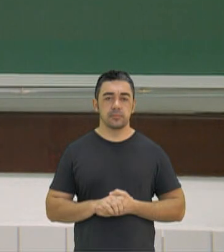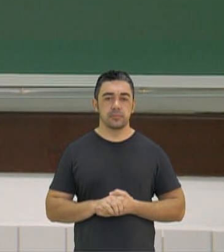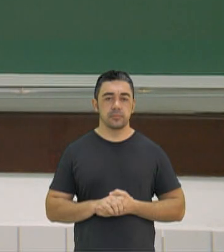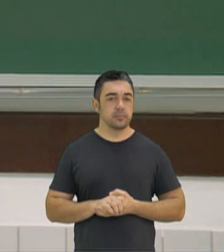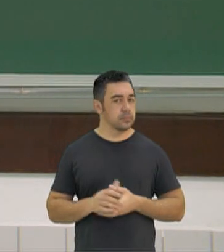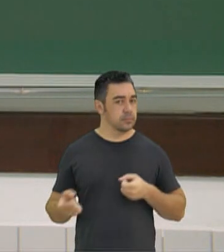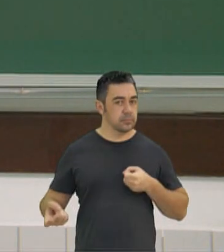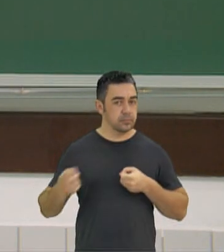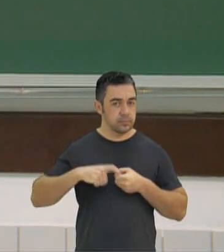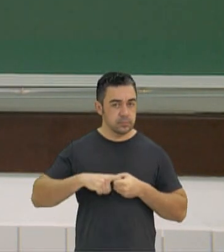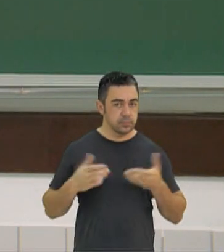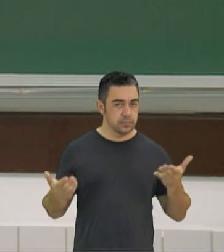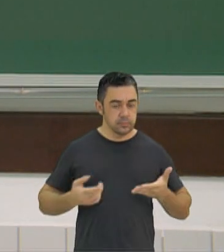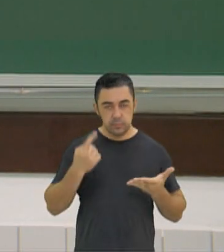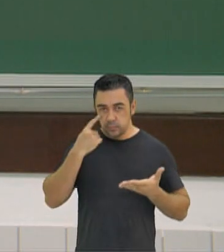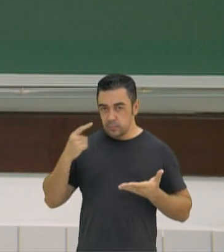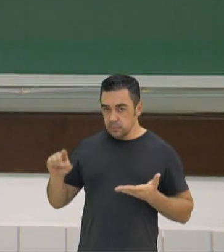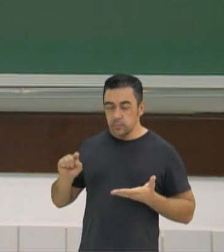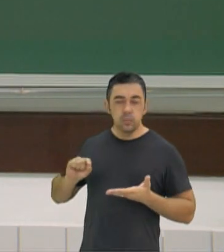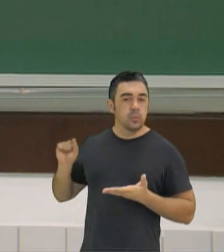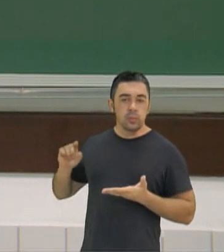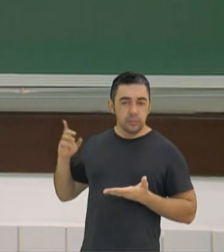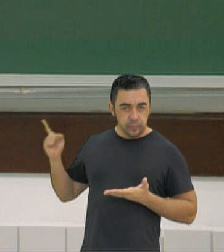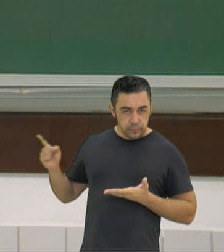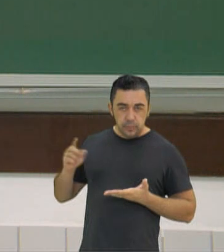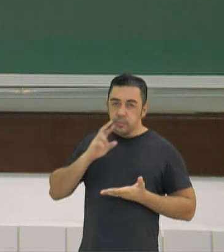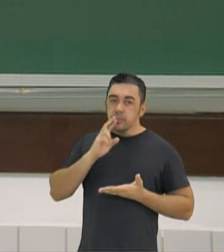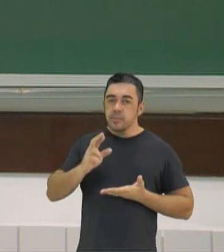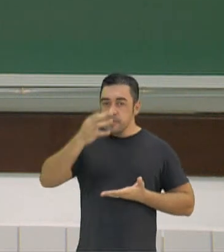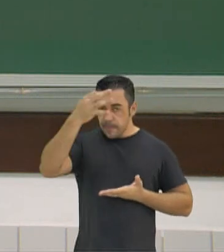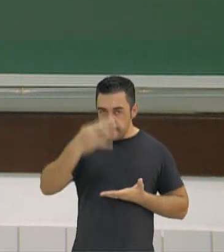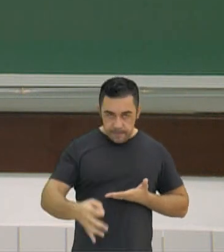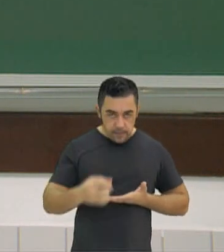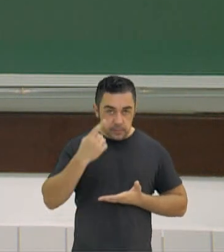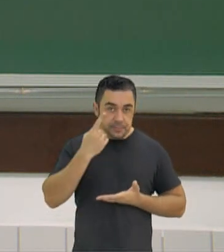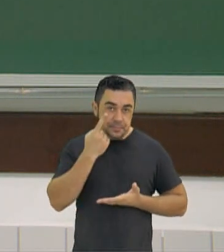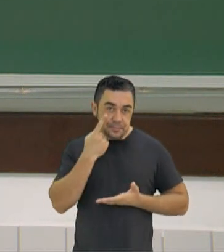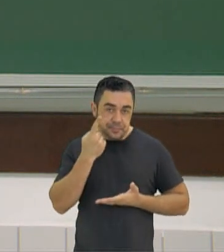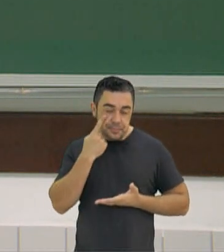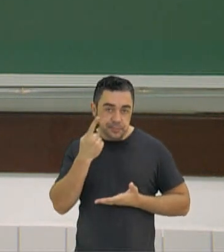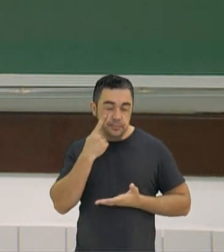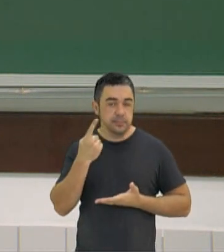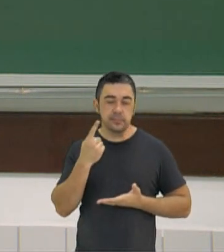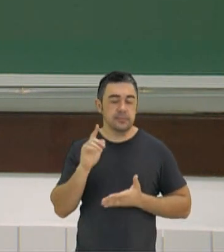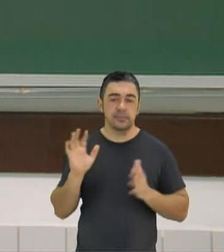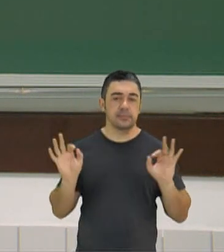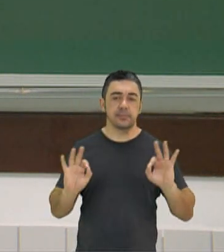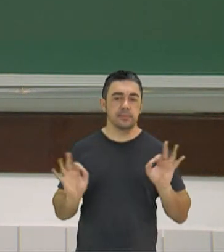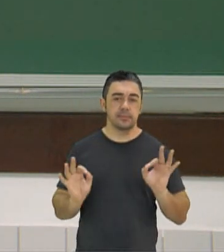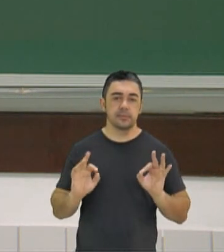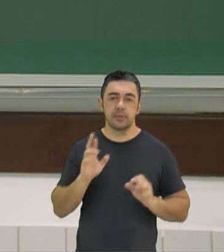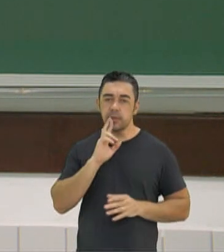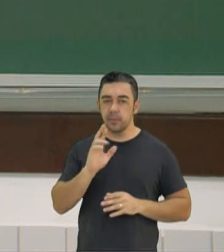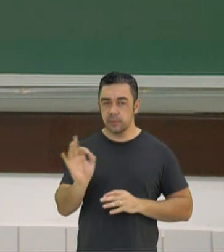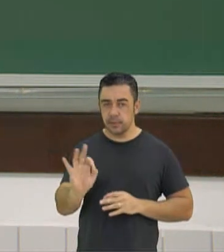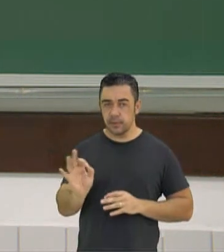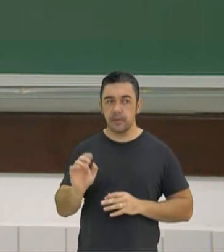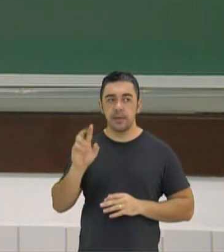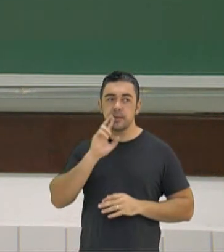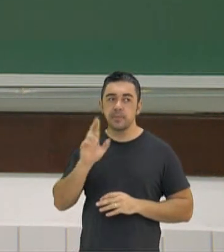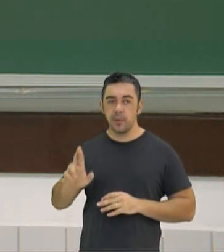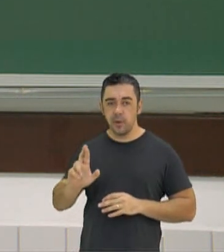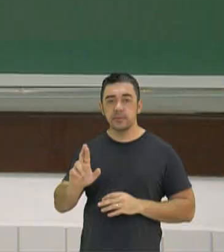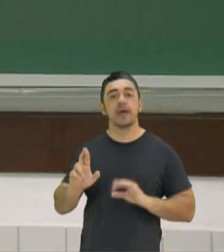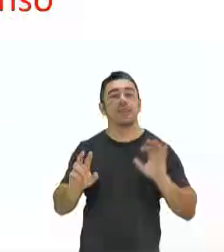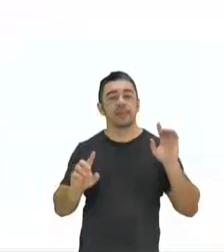Então voltamos a observar, então vamos marcar a alternativa correta. Veja que por enquanto não apareceu nenhuma alternativa a ser marcada. A alternativa correta